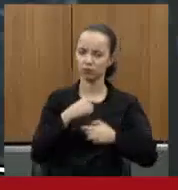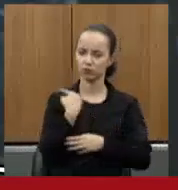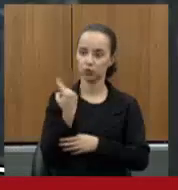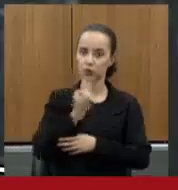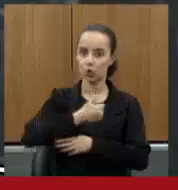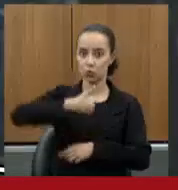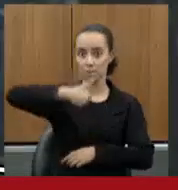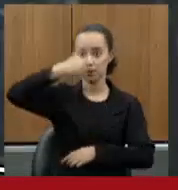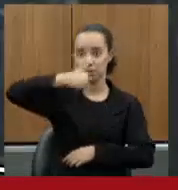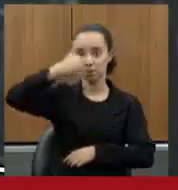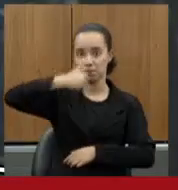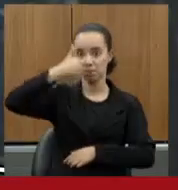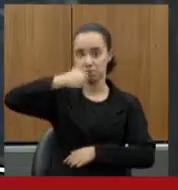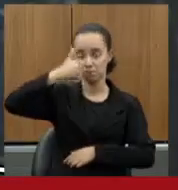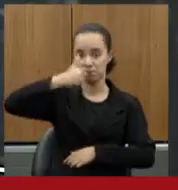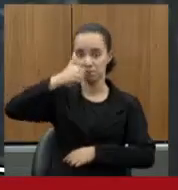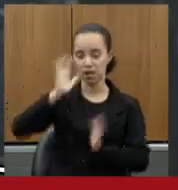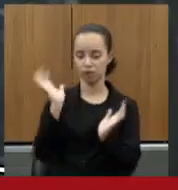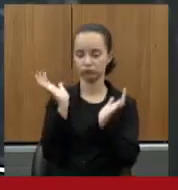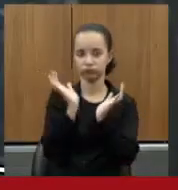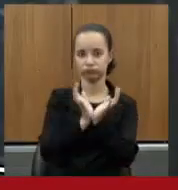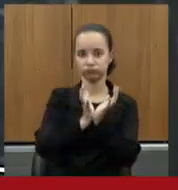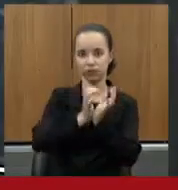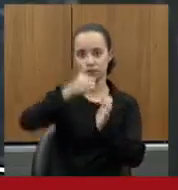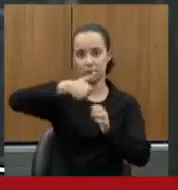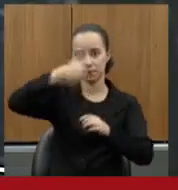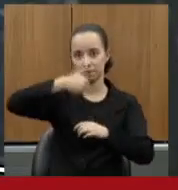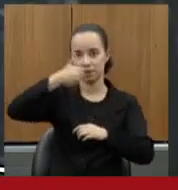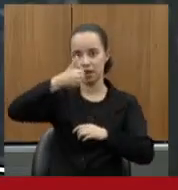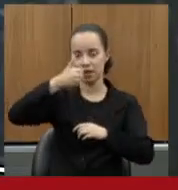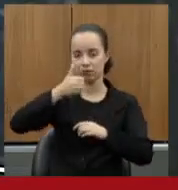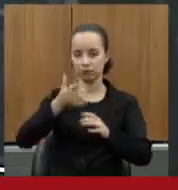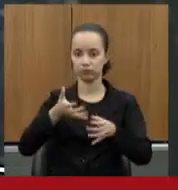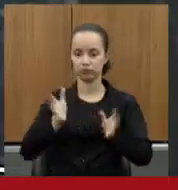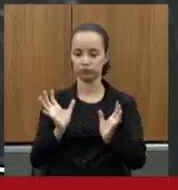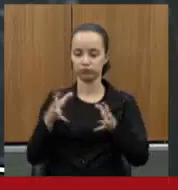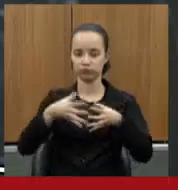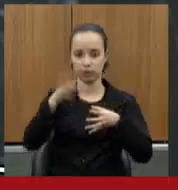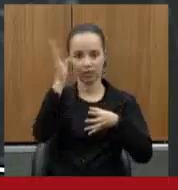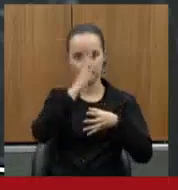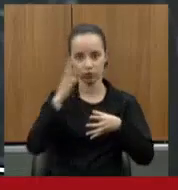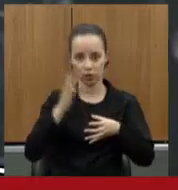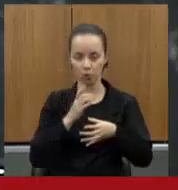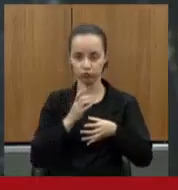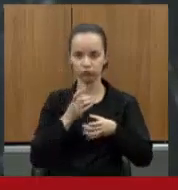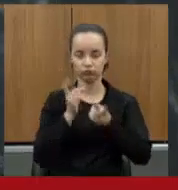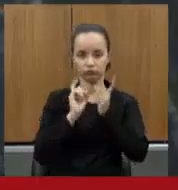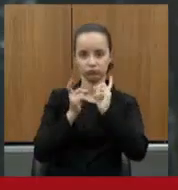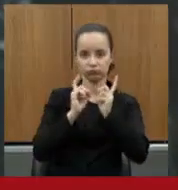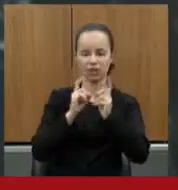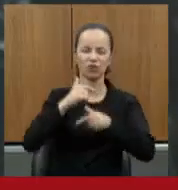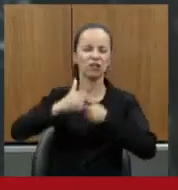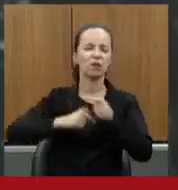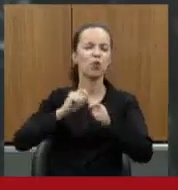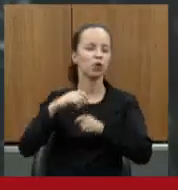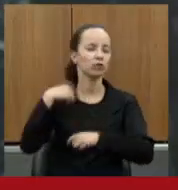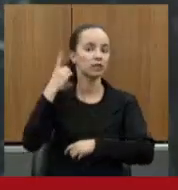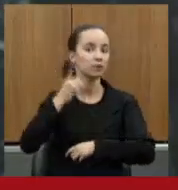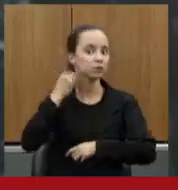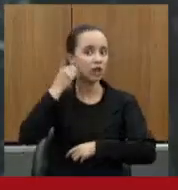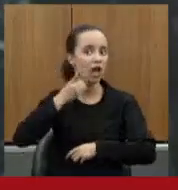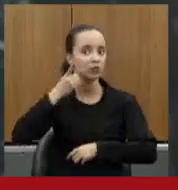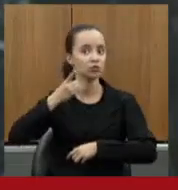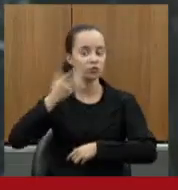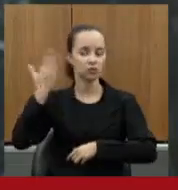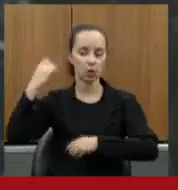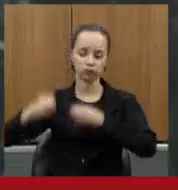primeiro Congresso, da nossa primeira Assembleia Nacional, foi um trabalho dos deputados que nós podemos dizer são os fundadores